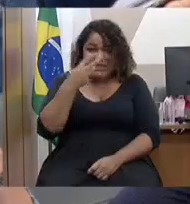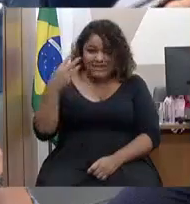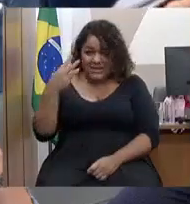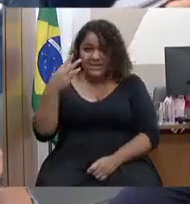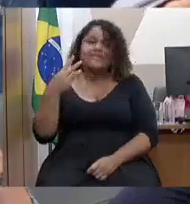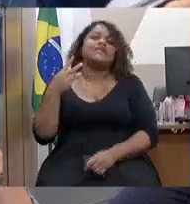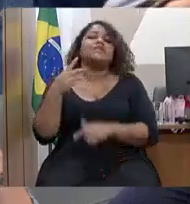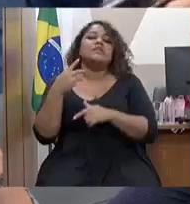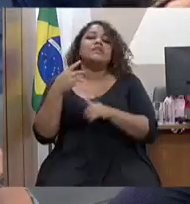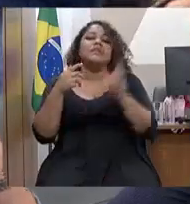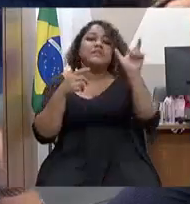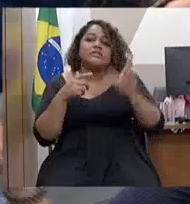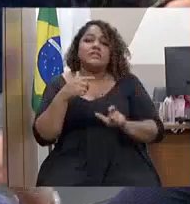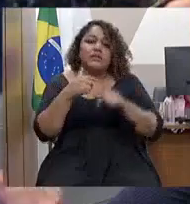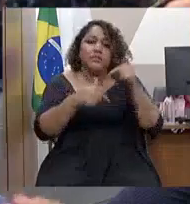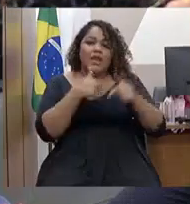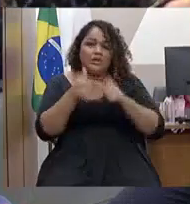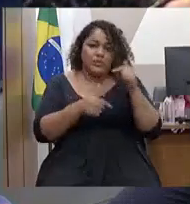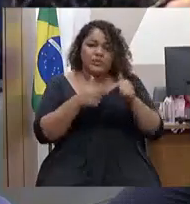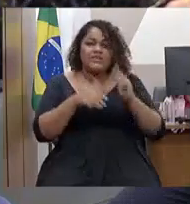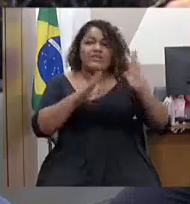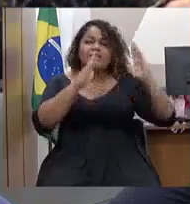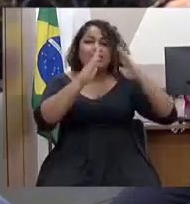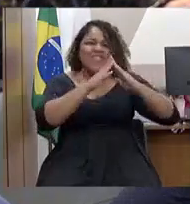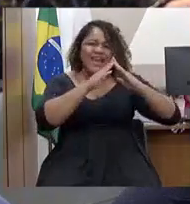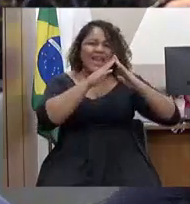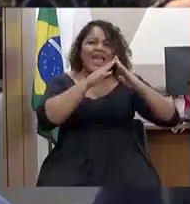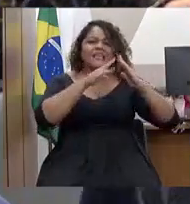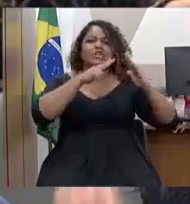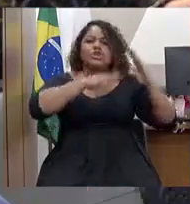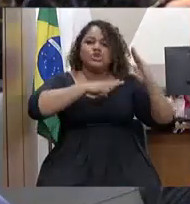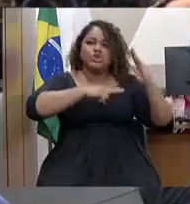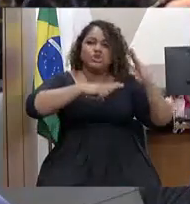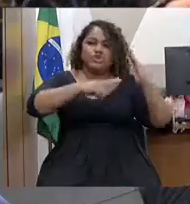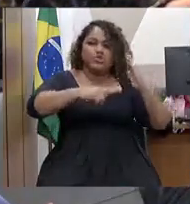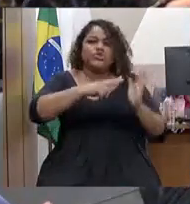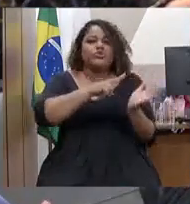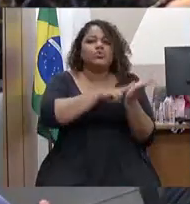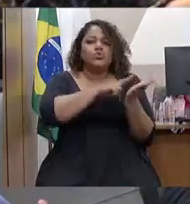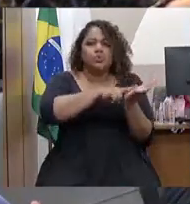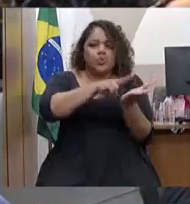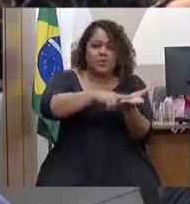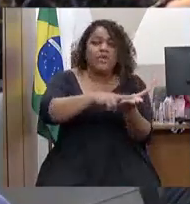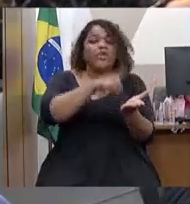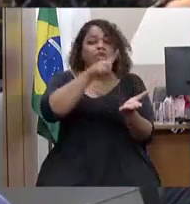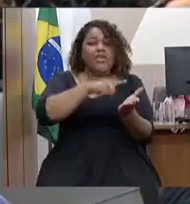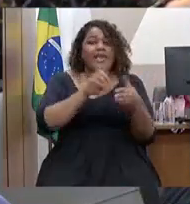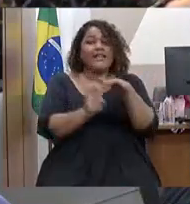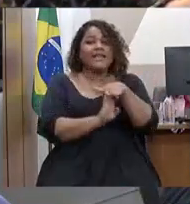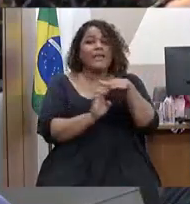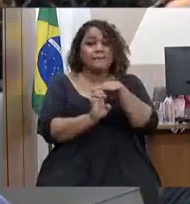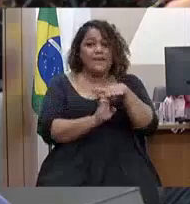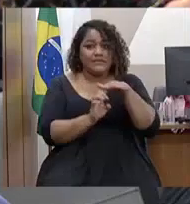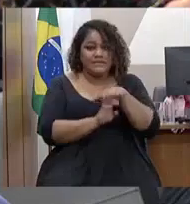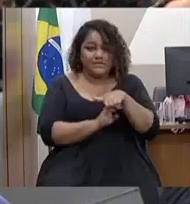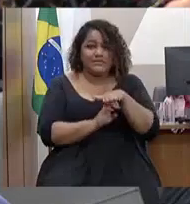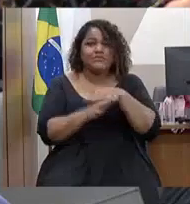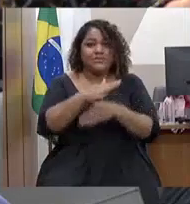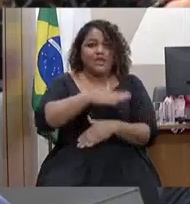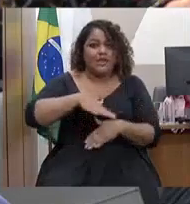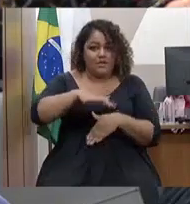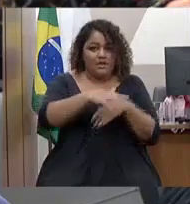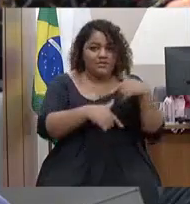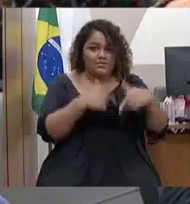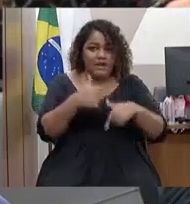da empresa integral que era uma empresa que trabalhava na área e Que Nós entramos com processo para